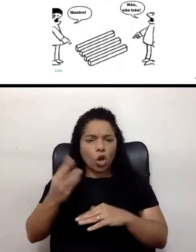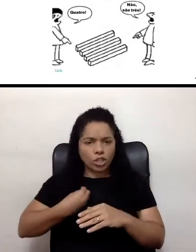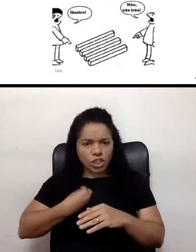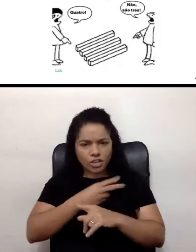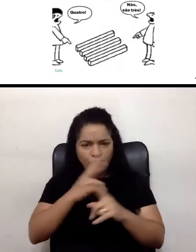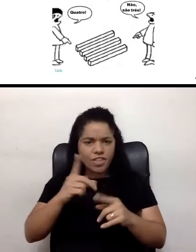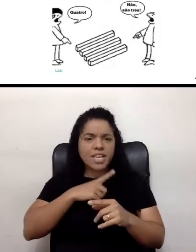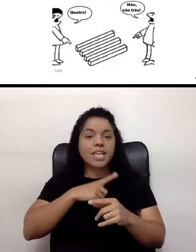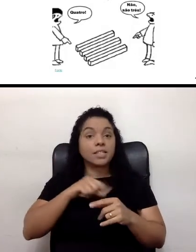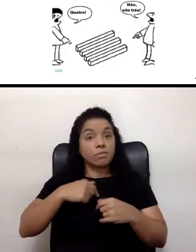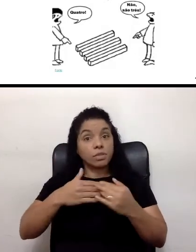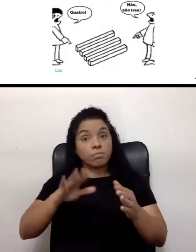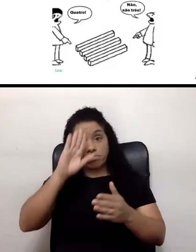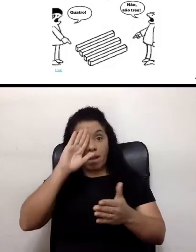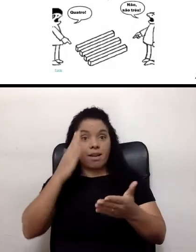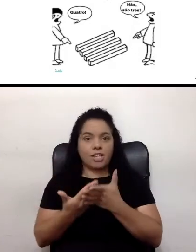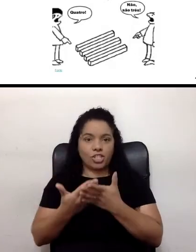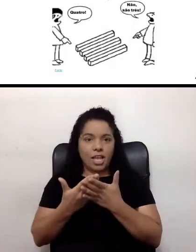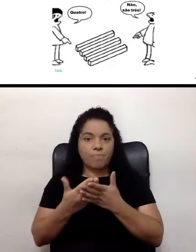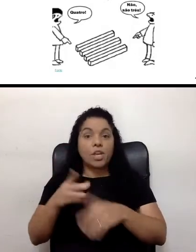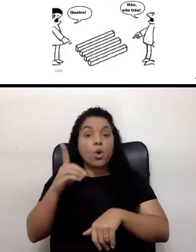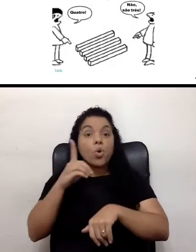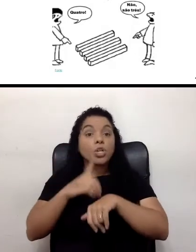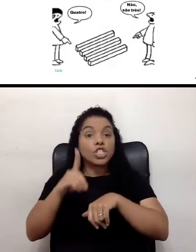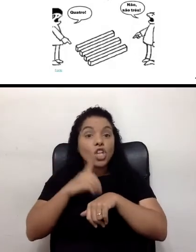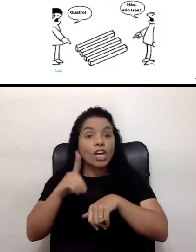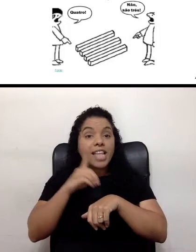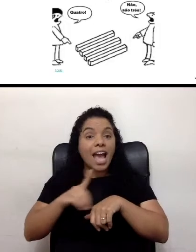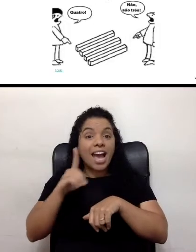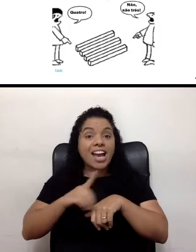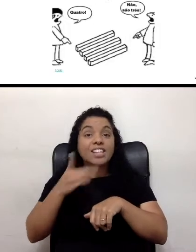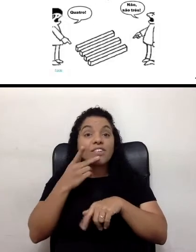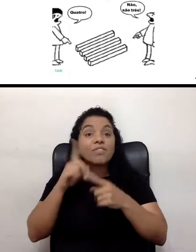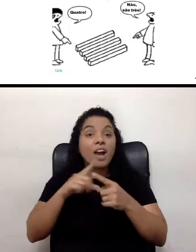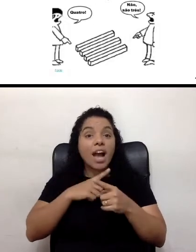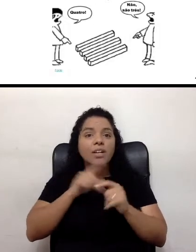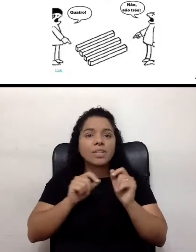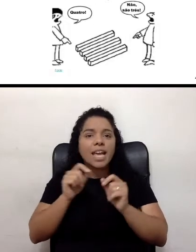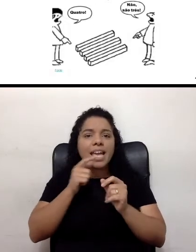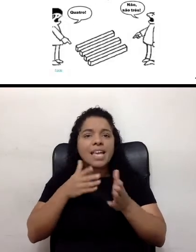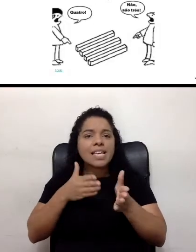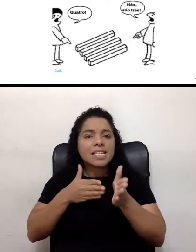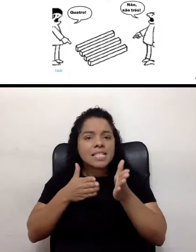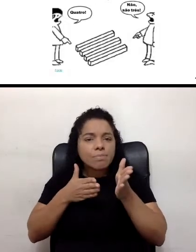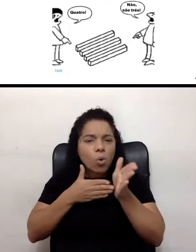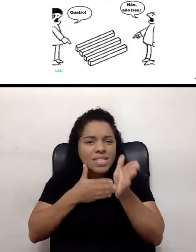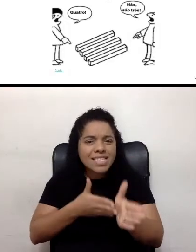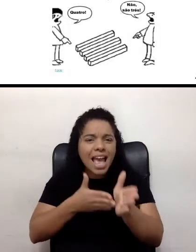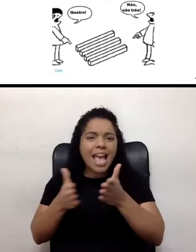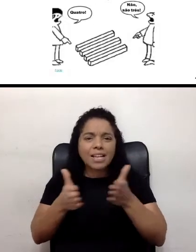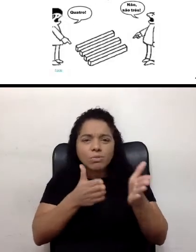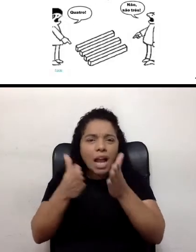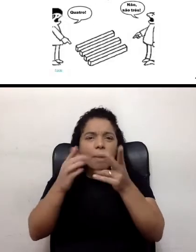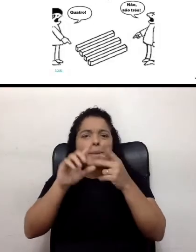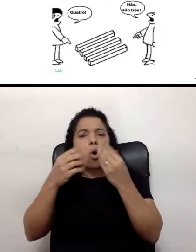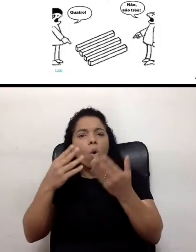você passa a acreditar. Né? O dicionário traz assim, que tende a seguir certo caminho ou agir de